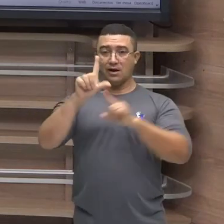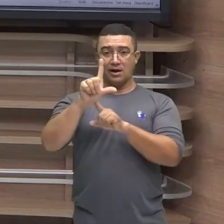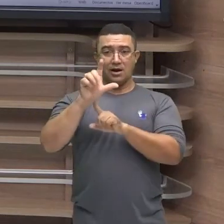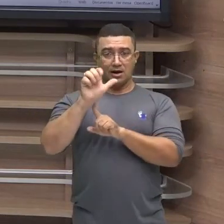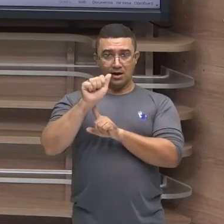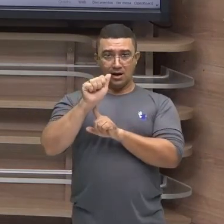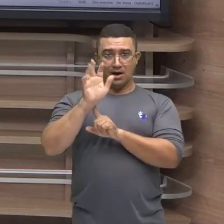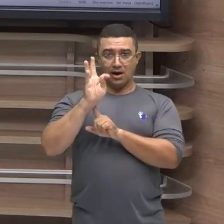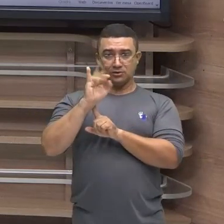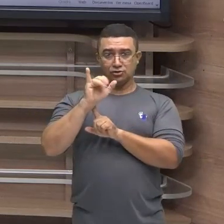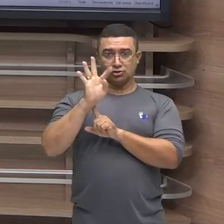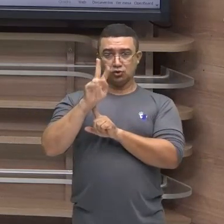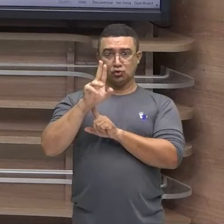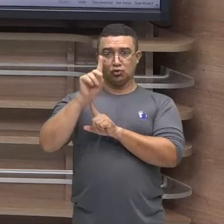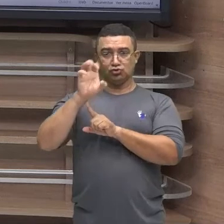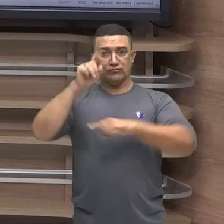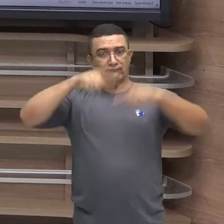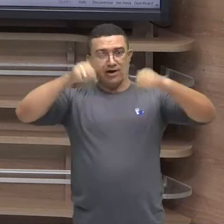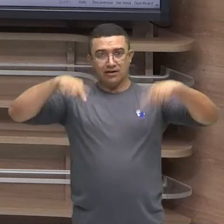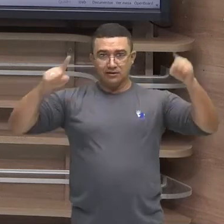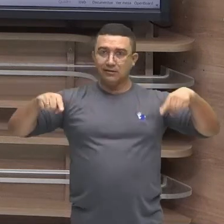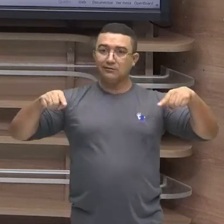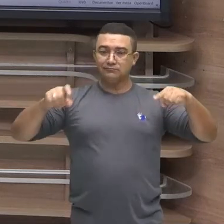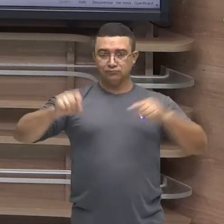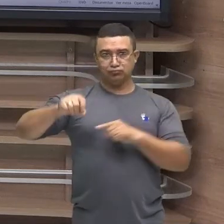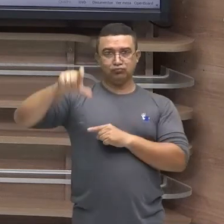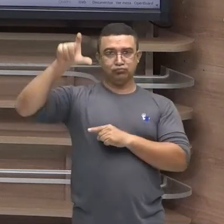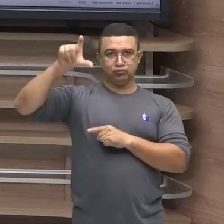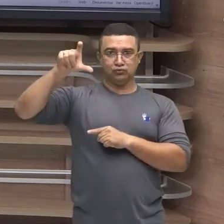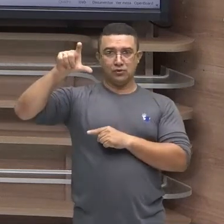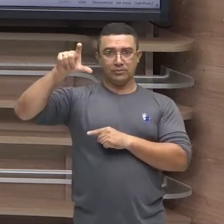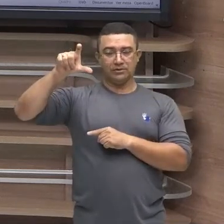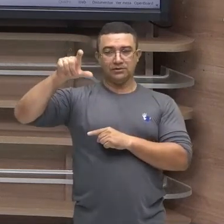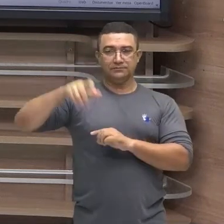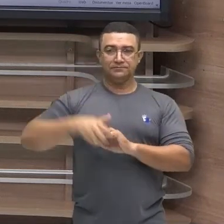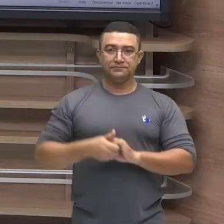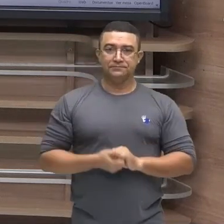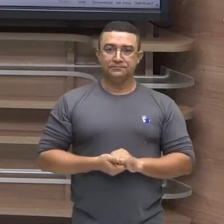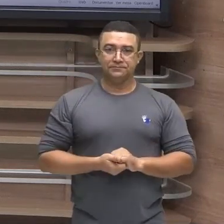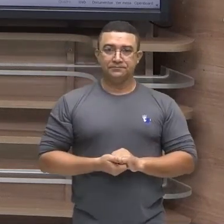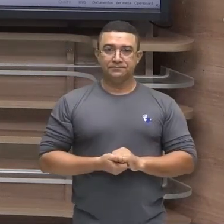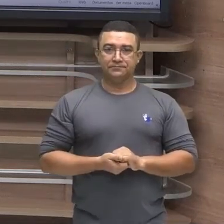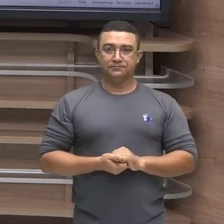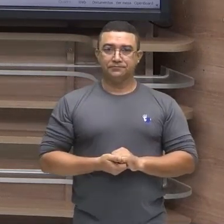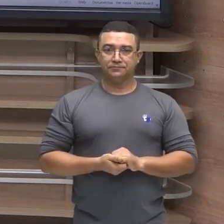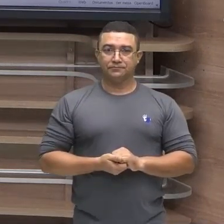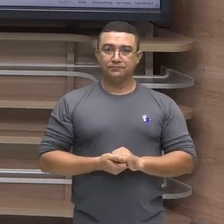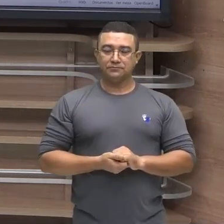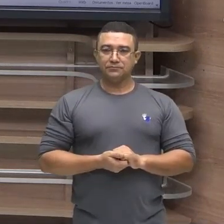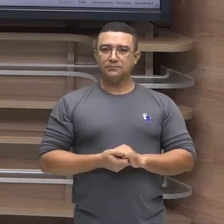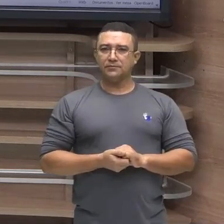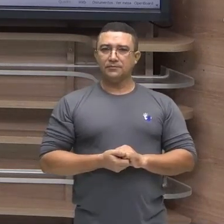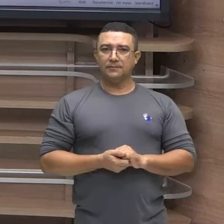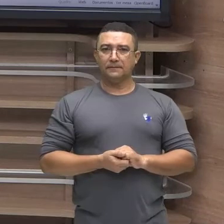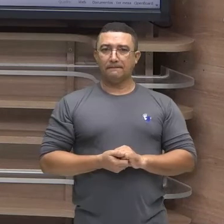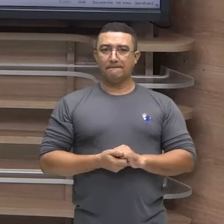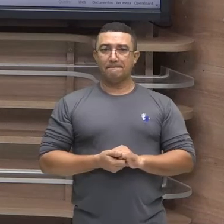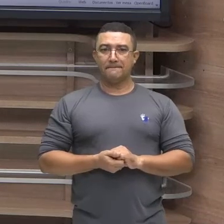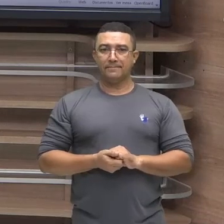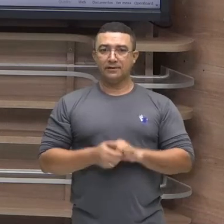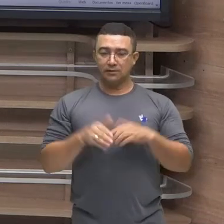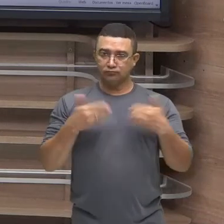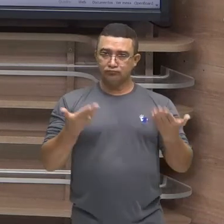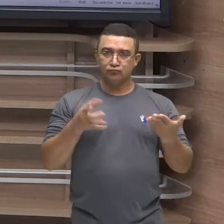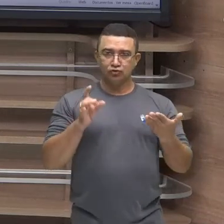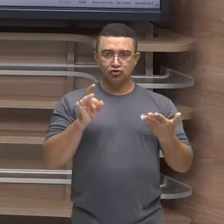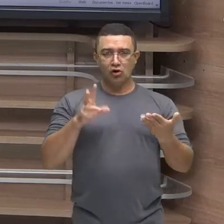ali variando, ela vai aumentando. Quanto mais próximo da linha do Equador, a gente tem ali uma latitude menor, tá bom? Então, só